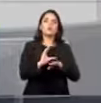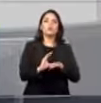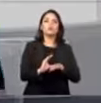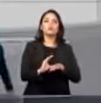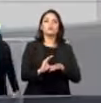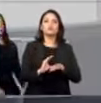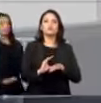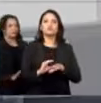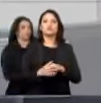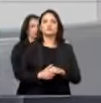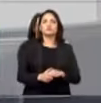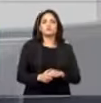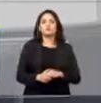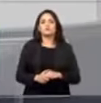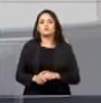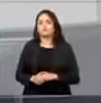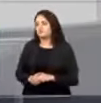o Código